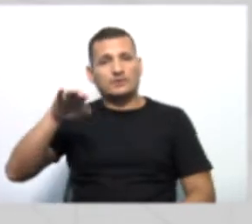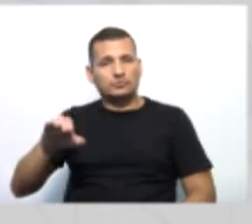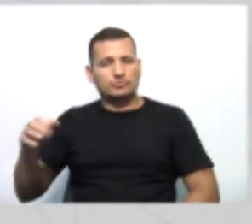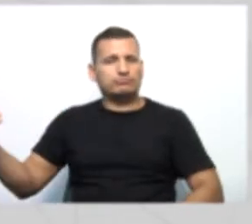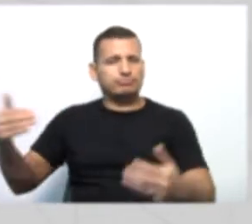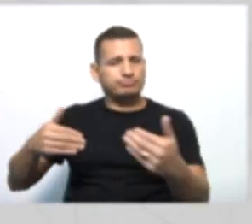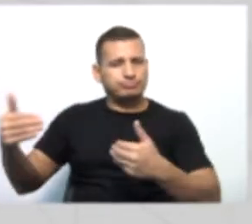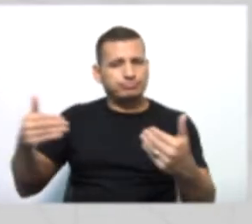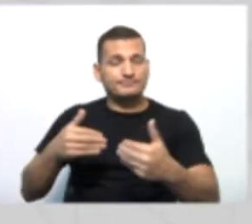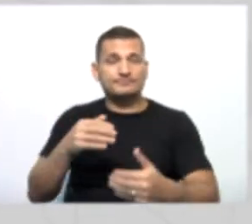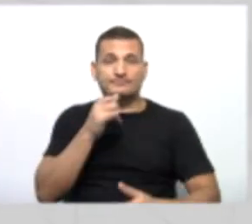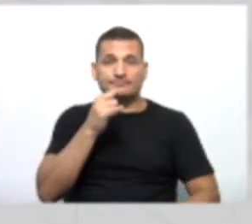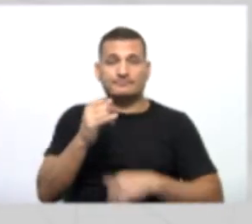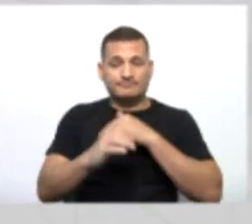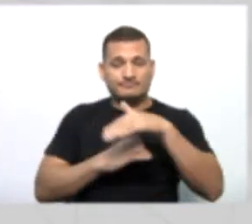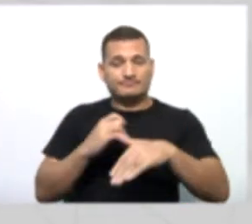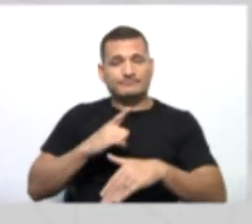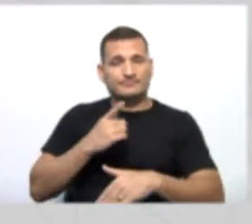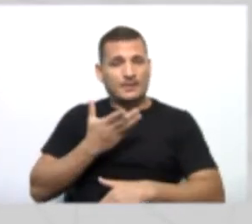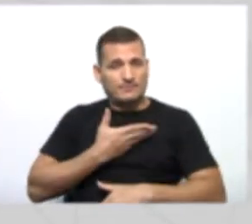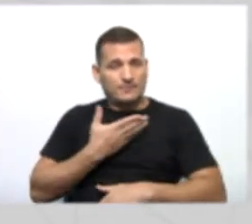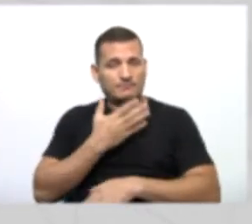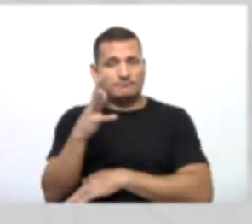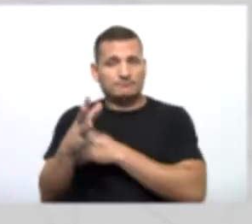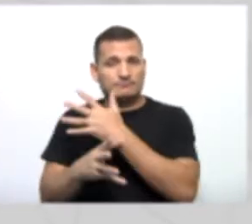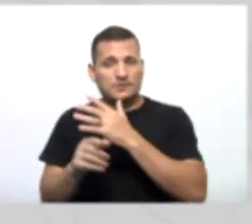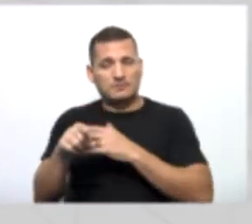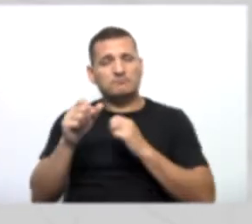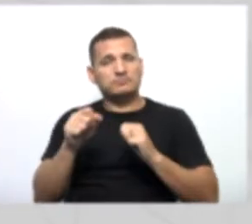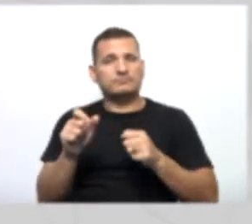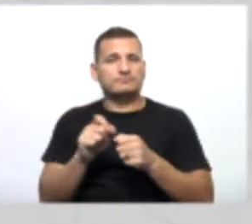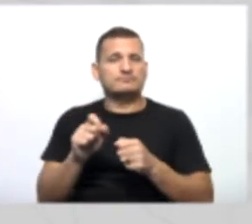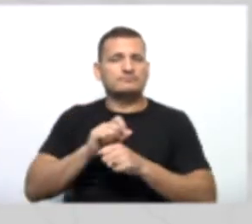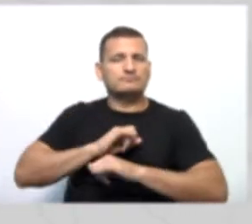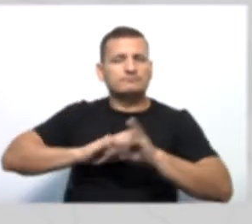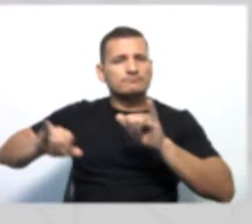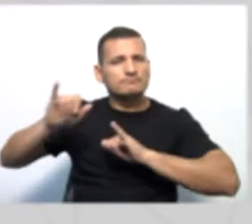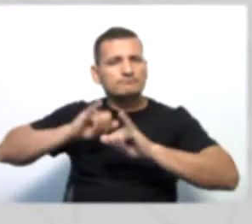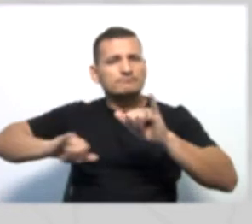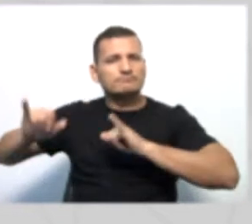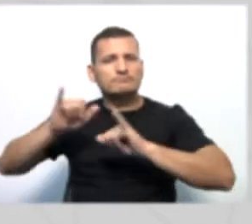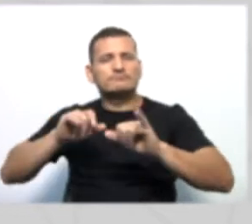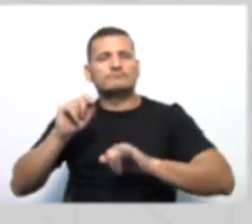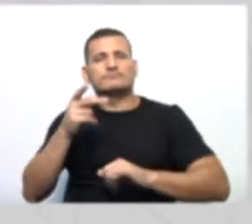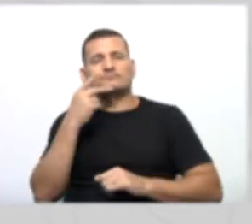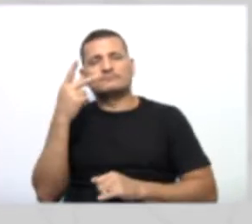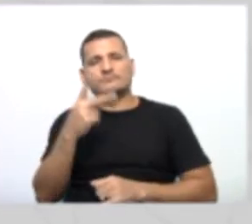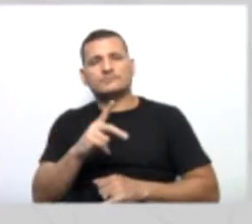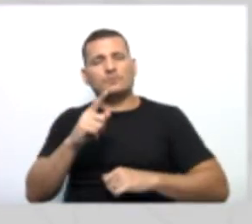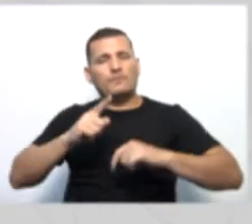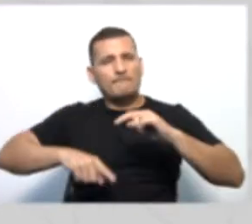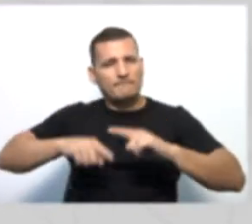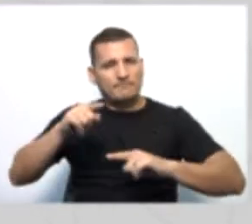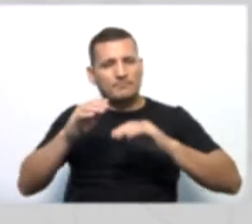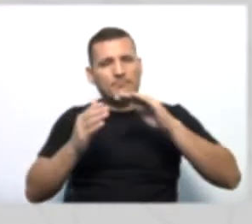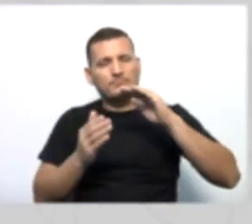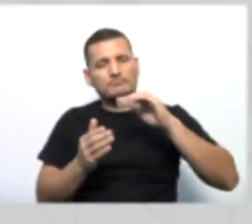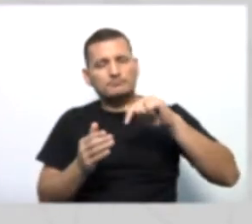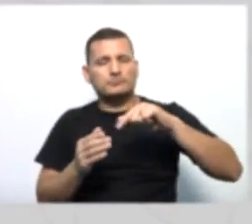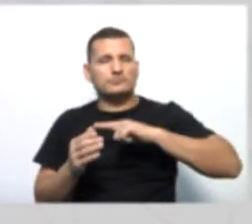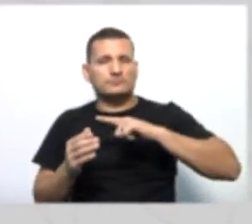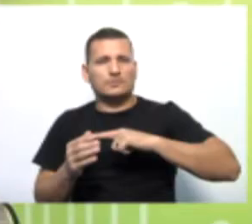é amiga do meio ambiente, ela pode fazer propagandas e divulgação dizendo que o produto dela, por exemplo, é